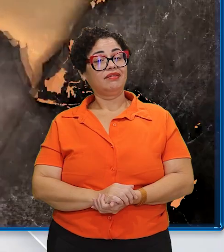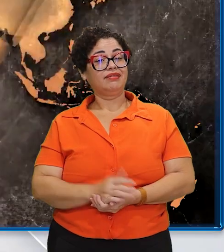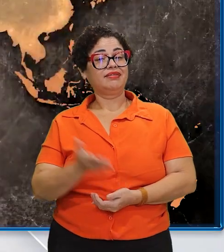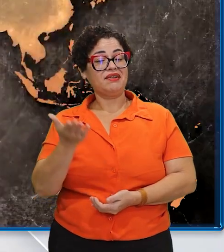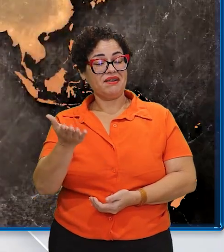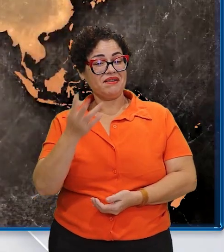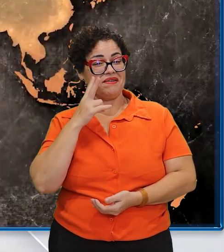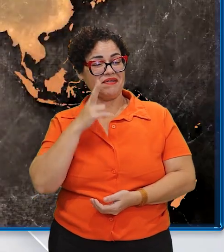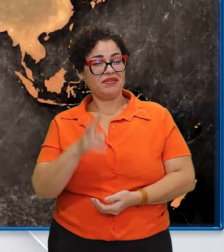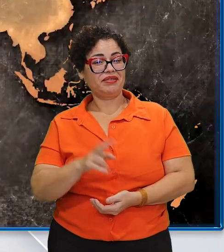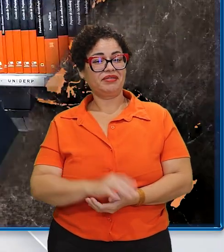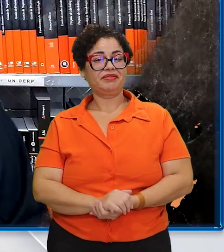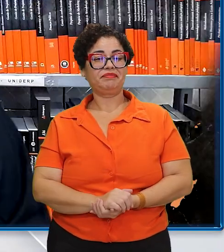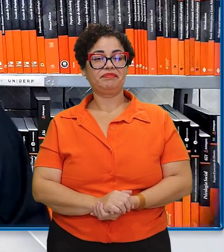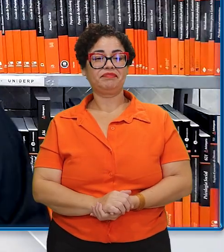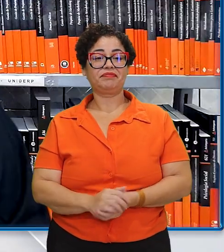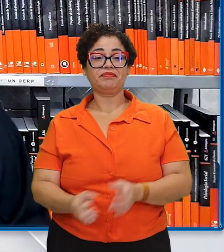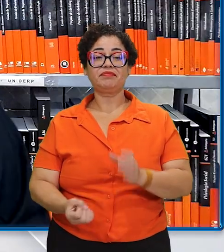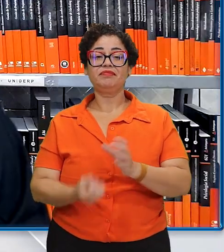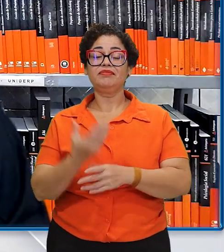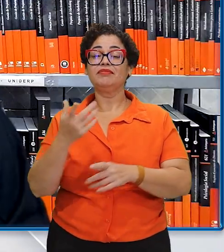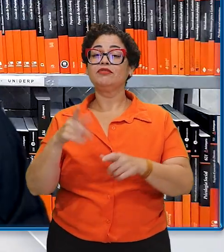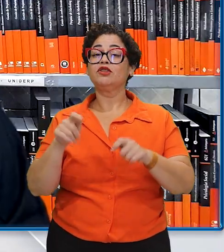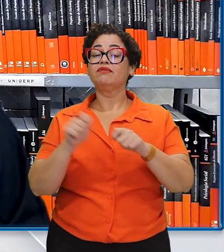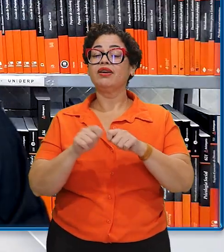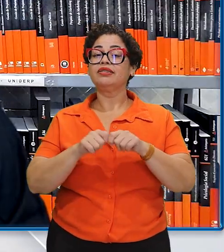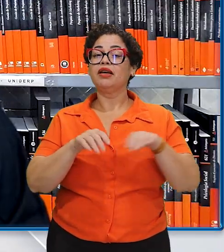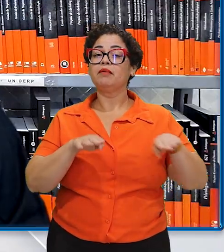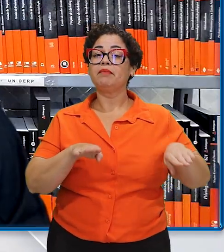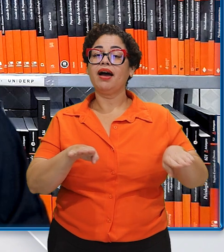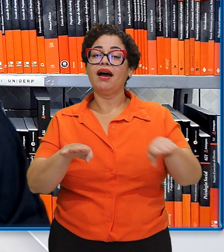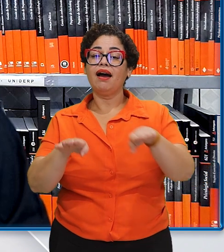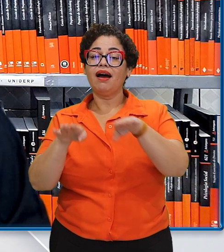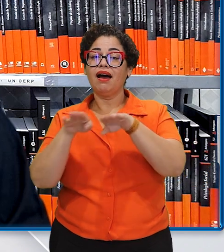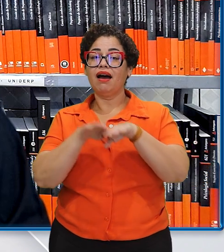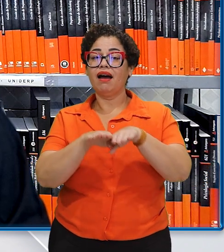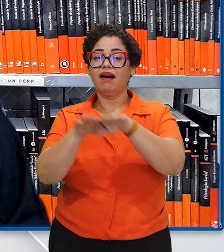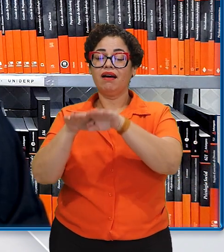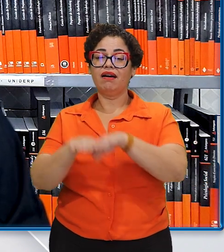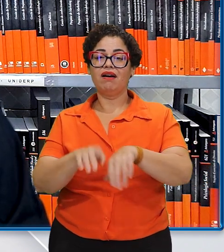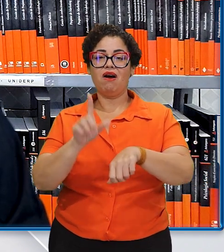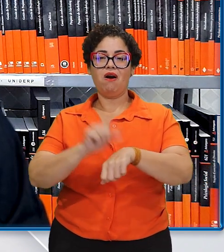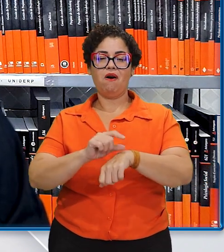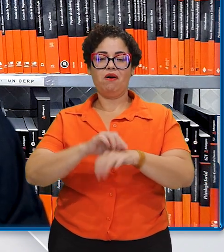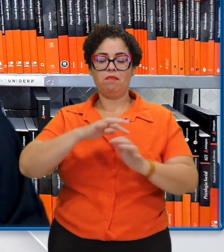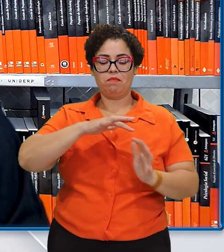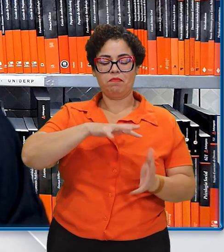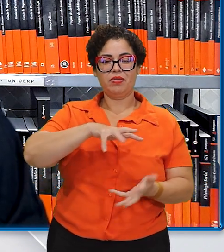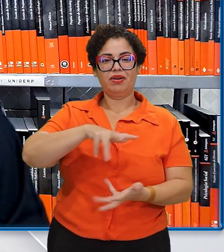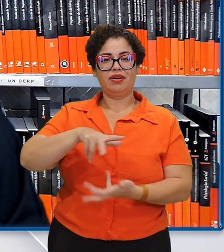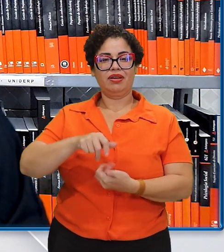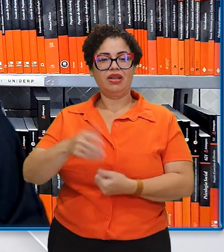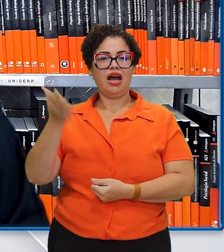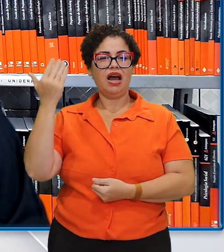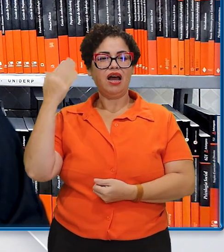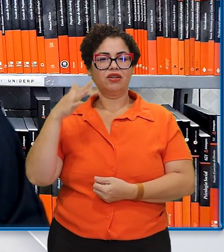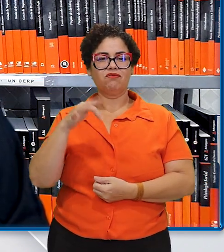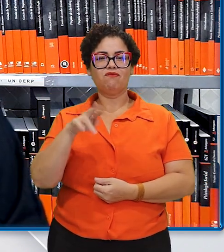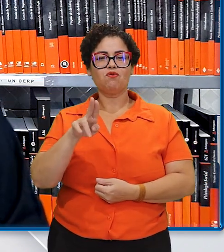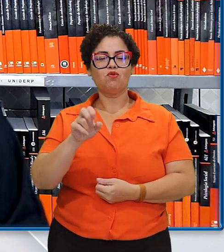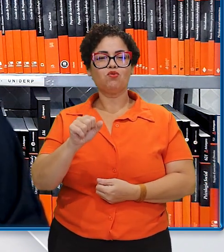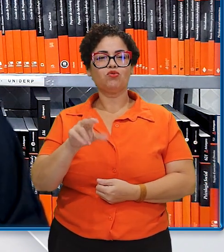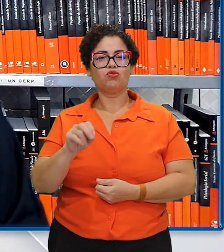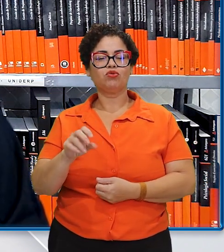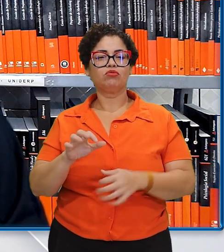Vejamos. Eles foram criados para se padronizar as horas do planeta Terra. Antes, os fusos horários eram